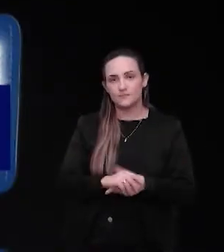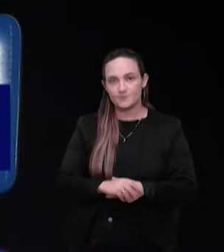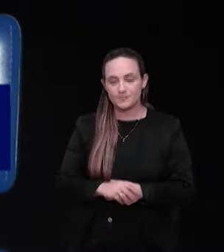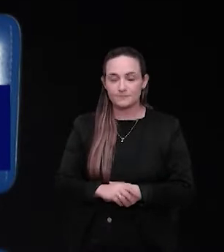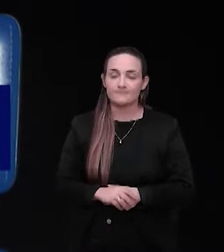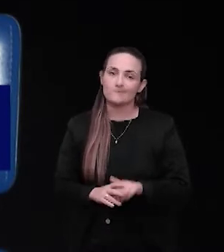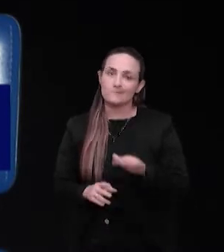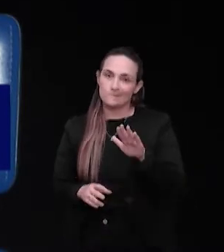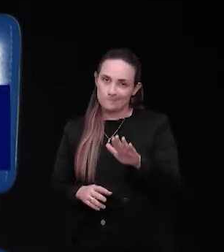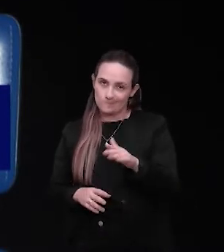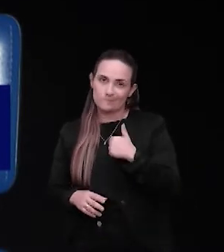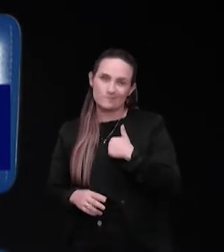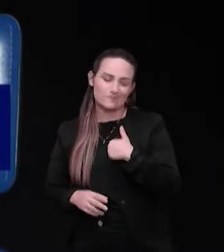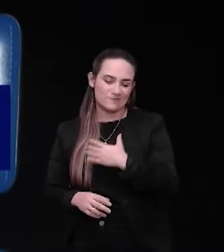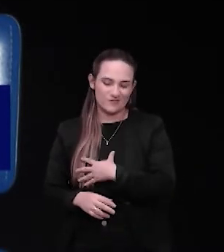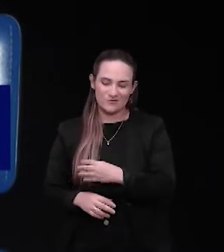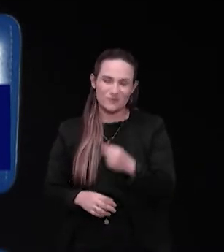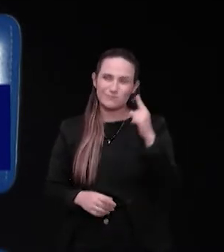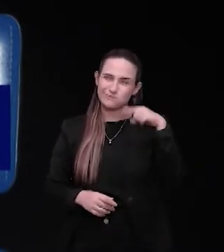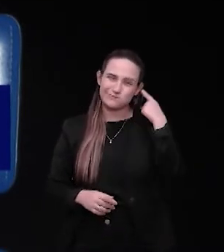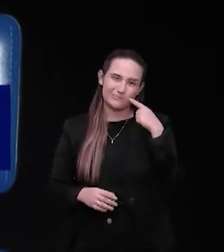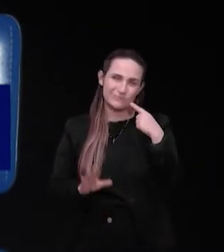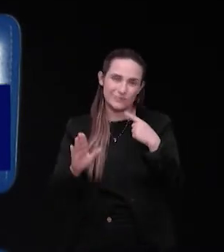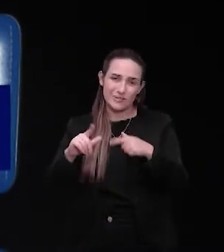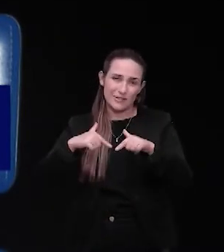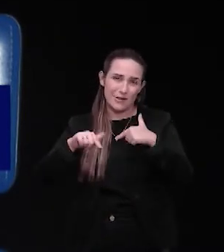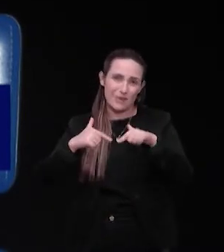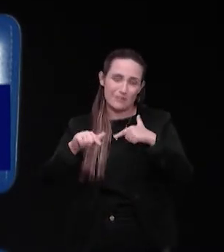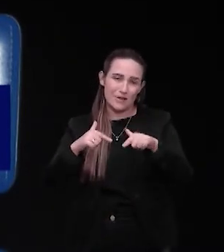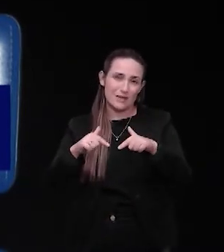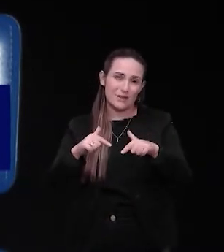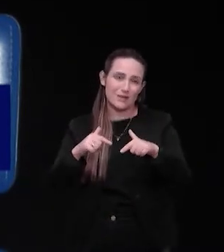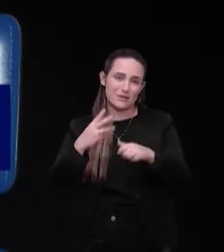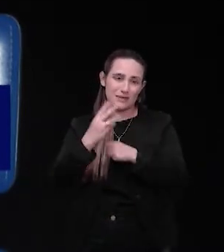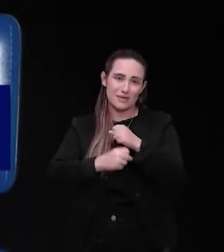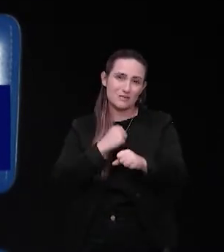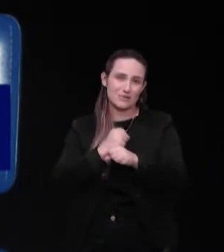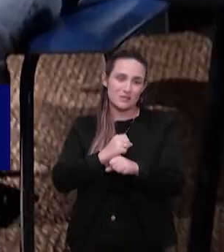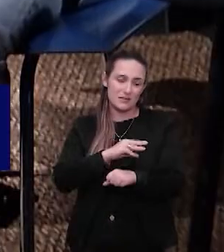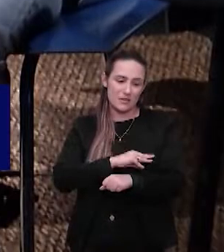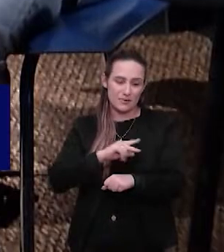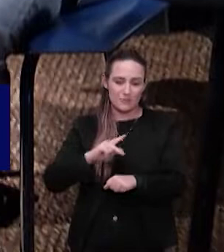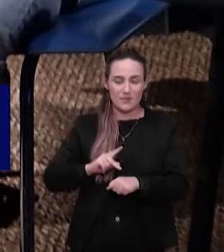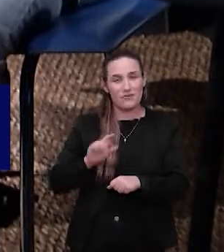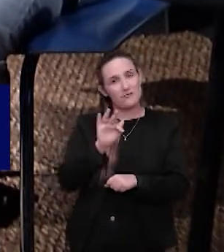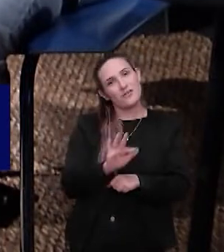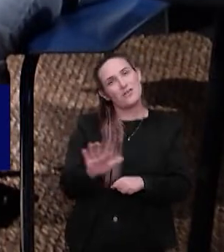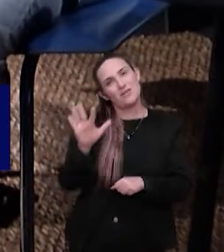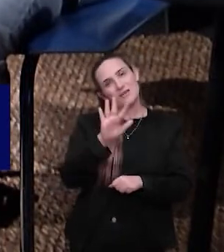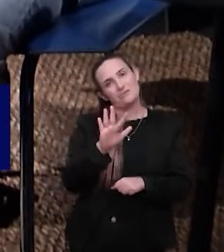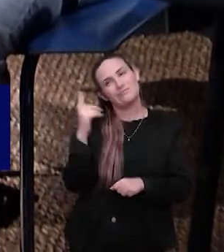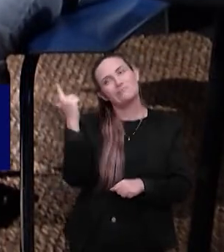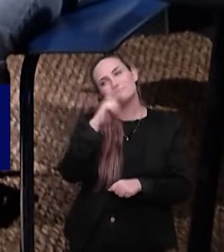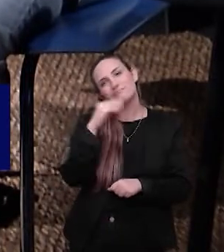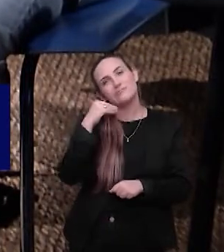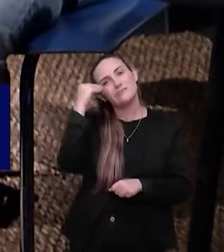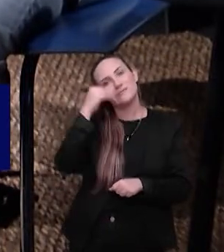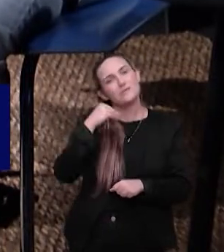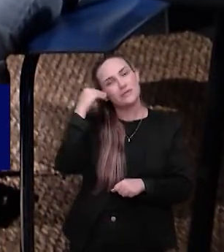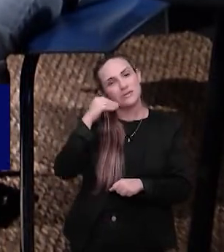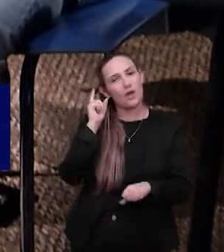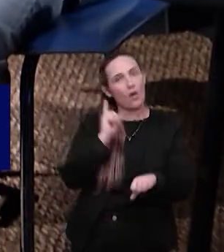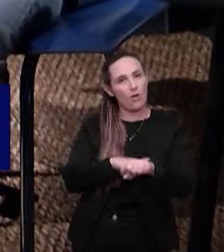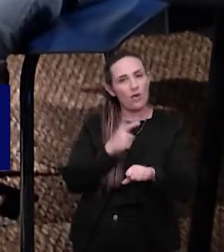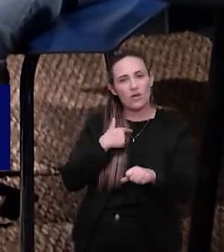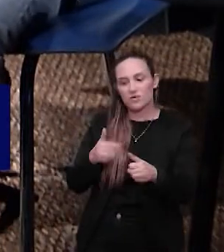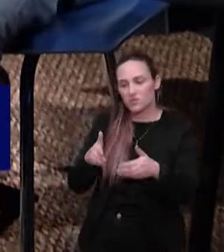de fato, a minha origem, filho de advogado, e ter trabalhado 3 anos no Ministério Público Federal, me deu experiência para chegar